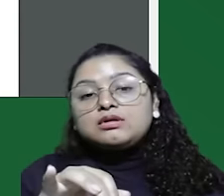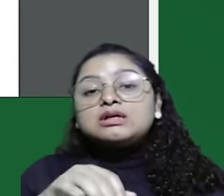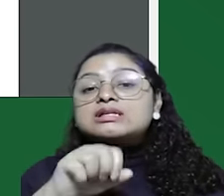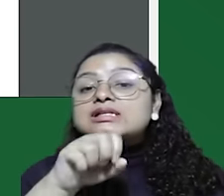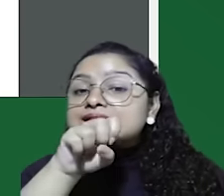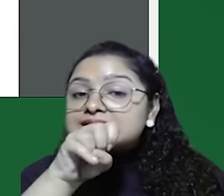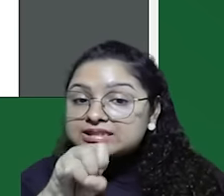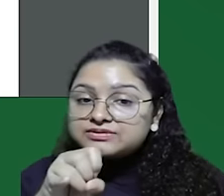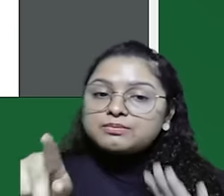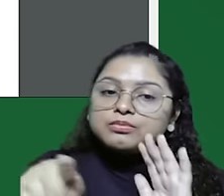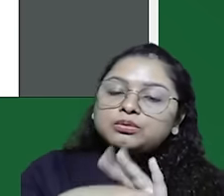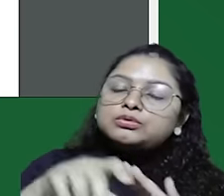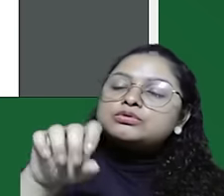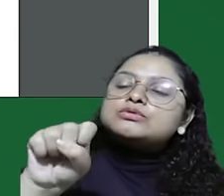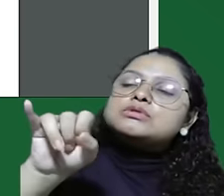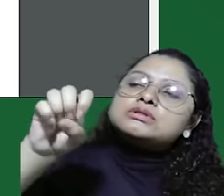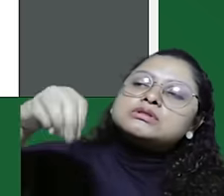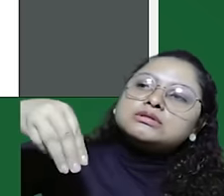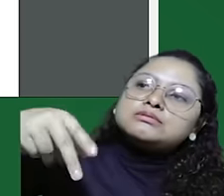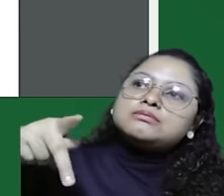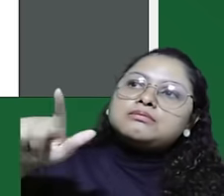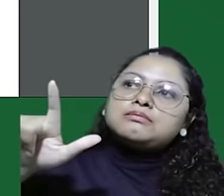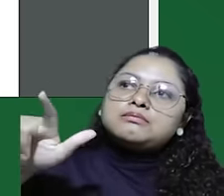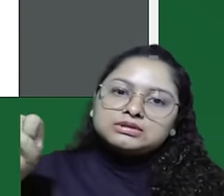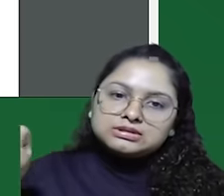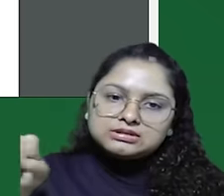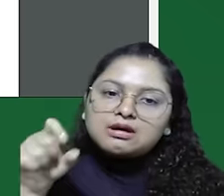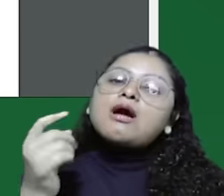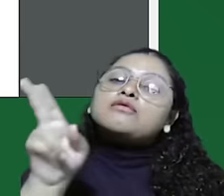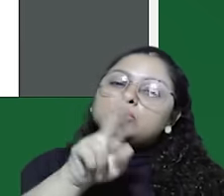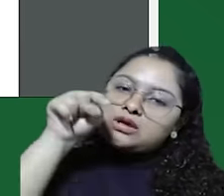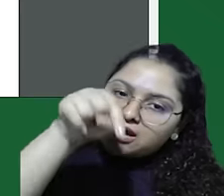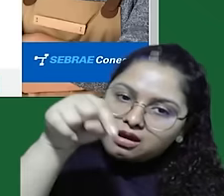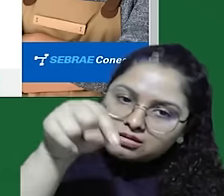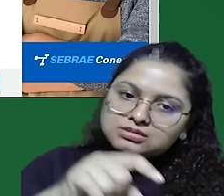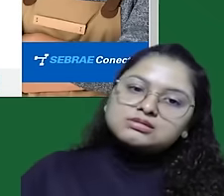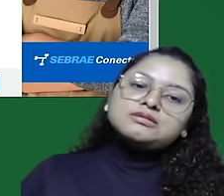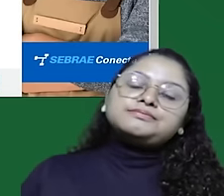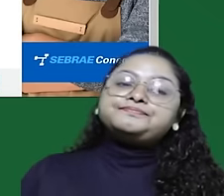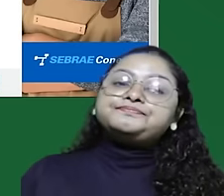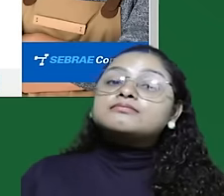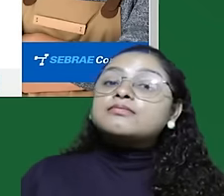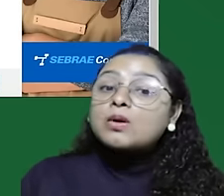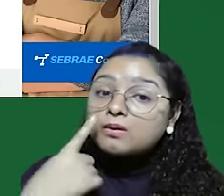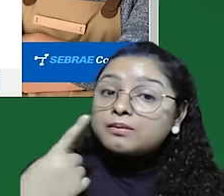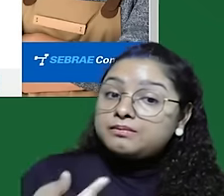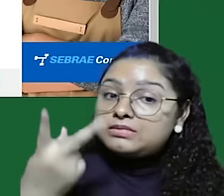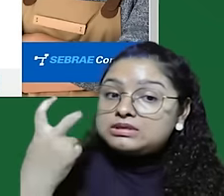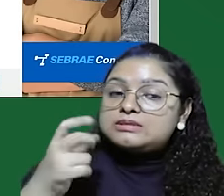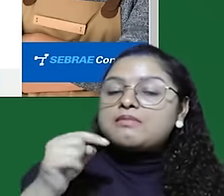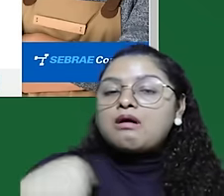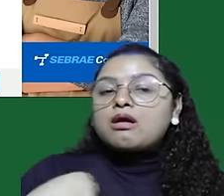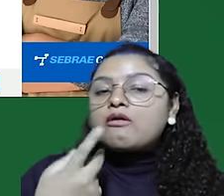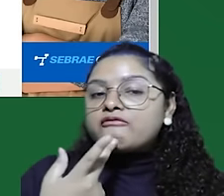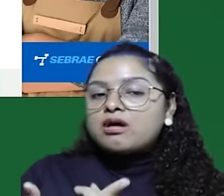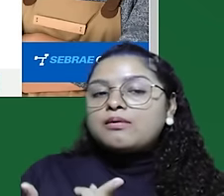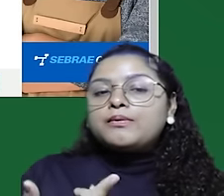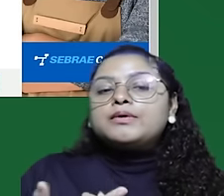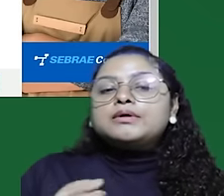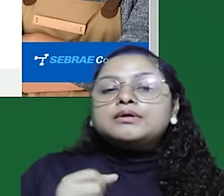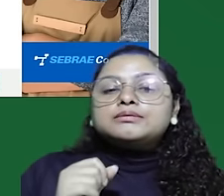simples você vai fazer uso dessa tabela aqui repara então quando eu